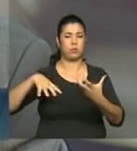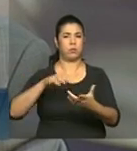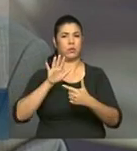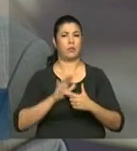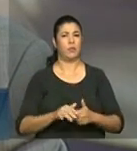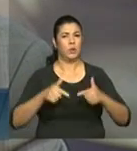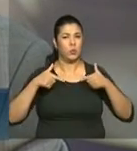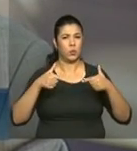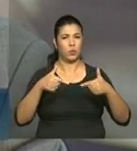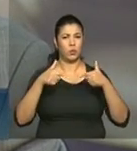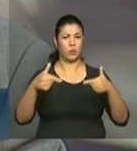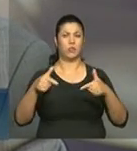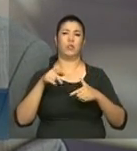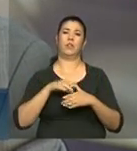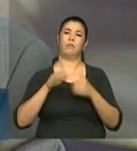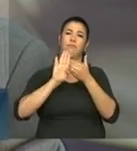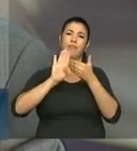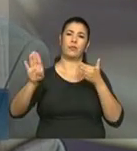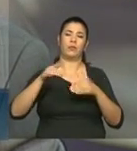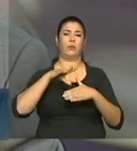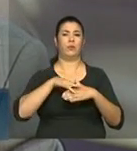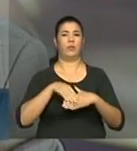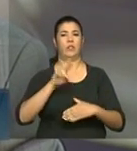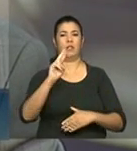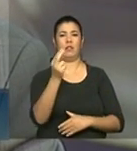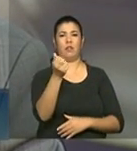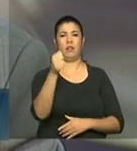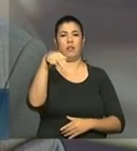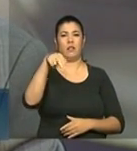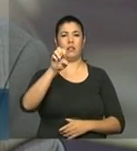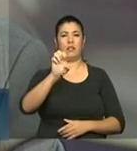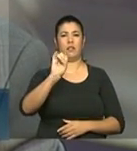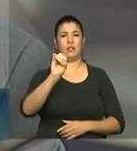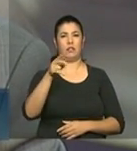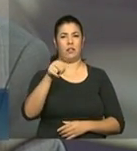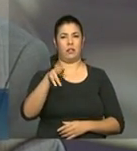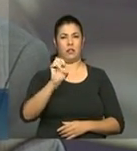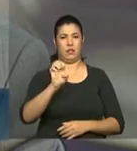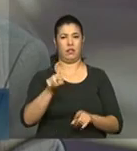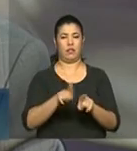pelo enfrentamento da hanseníase. Então, é um marco muito importante que nos